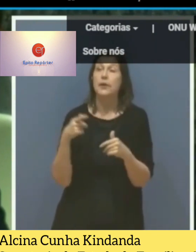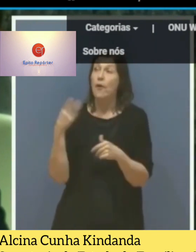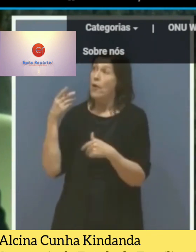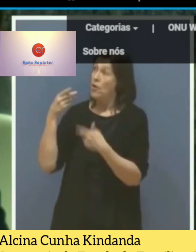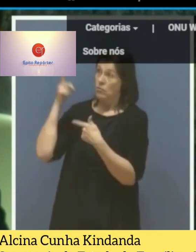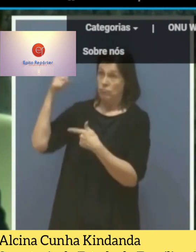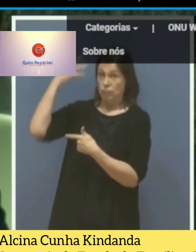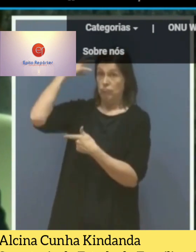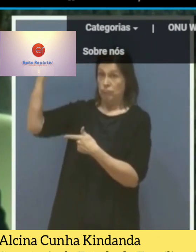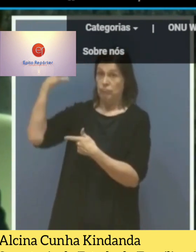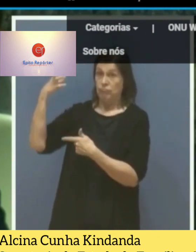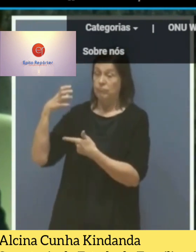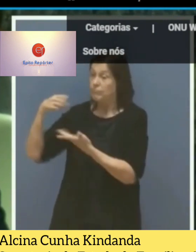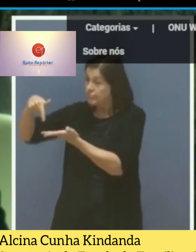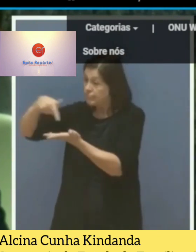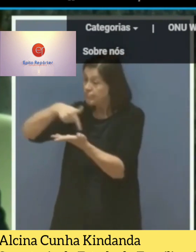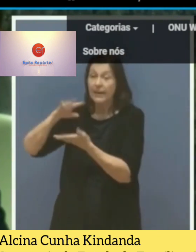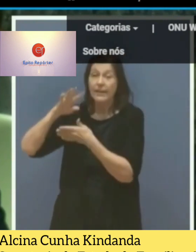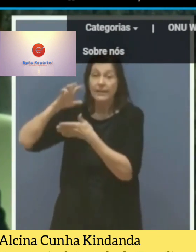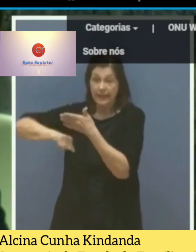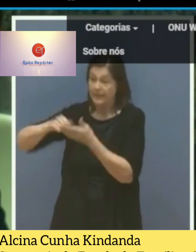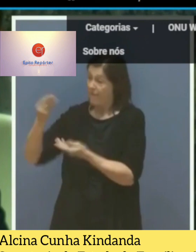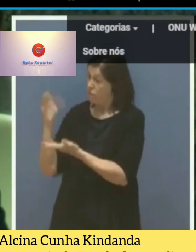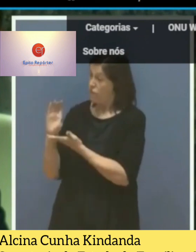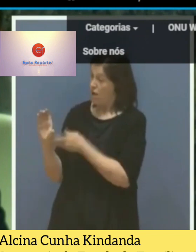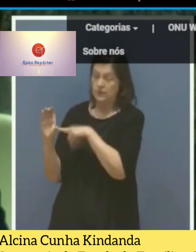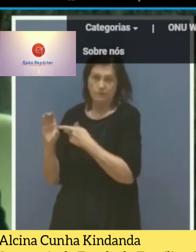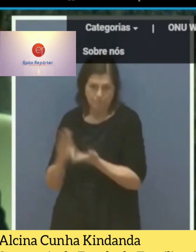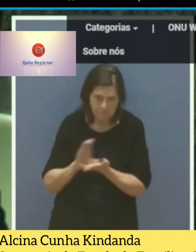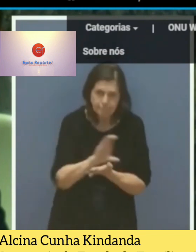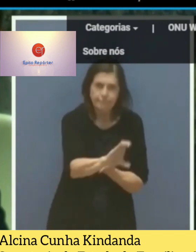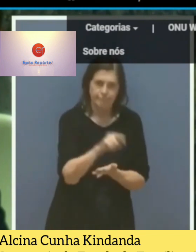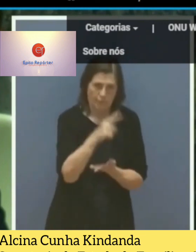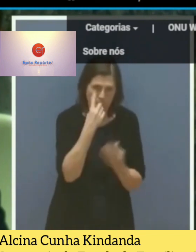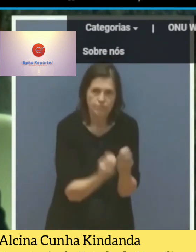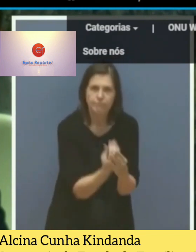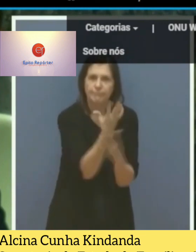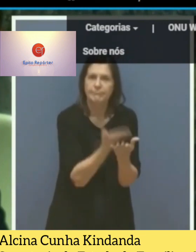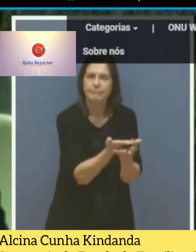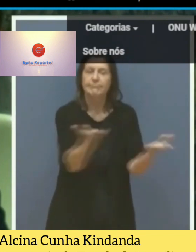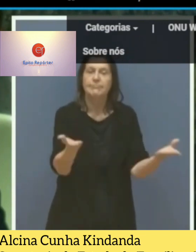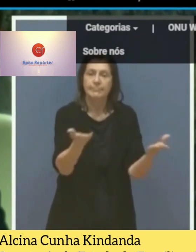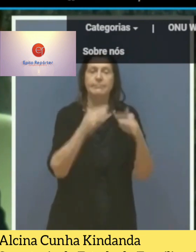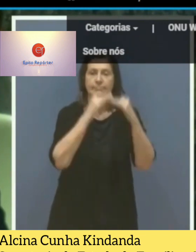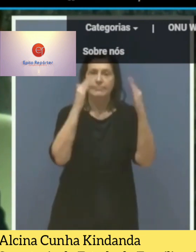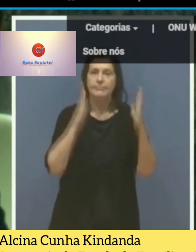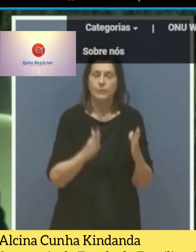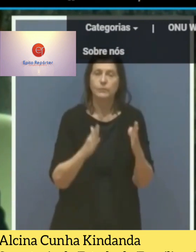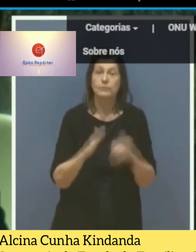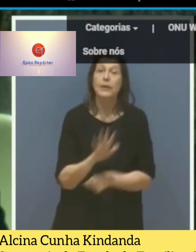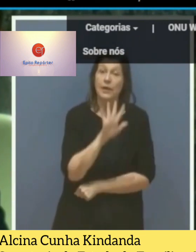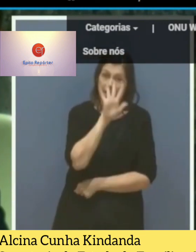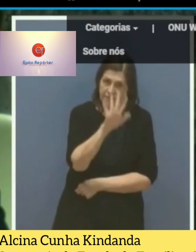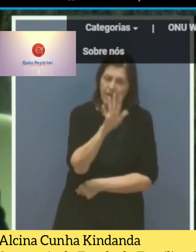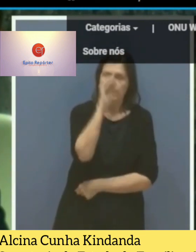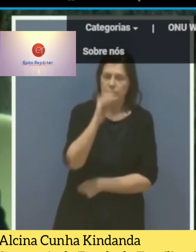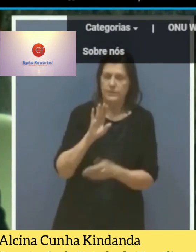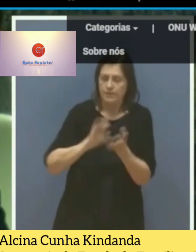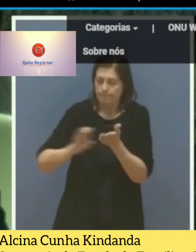habitacionais construídos com Fundos públicos deve ser assegurado a conta de 5% para as pessoas com deficiência